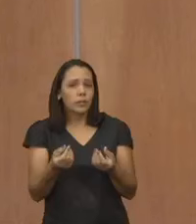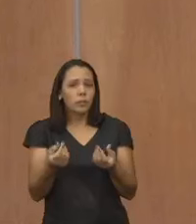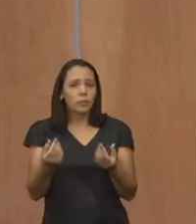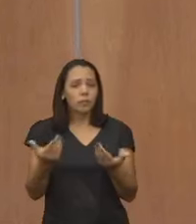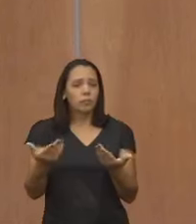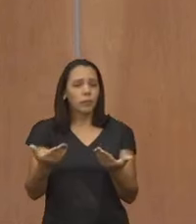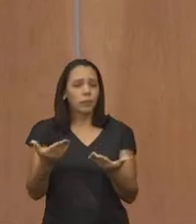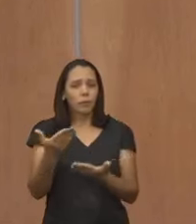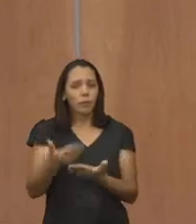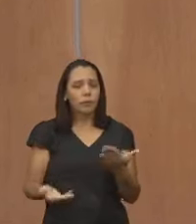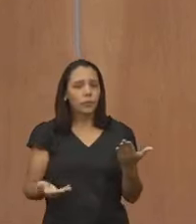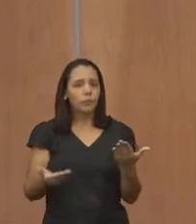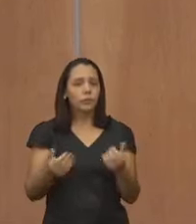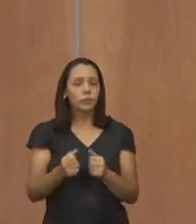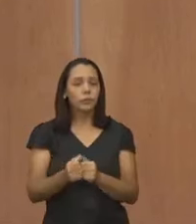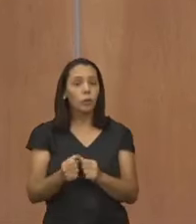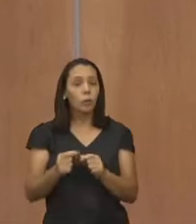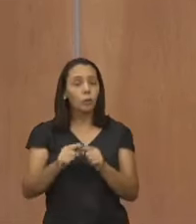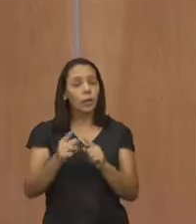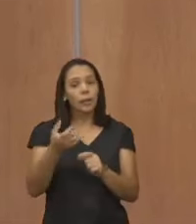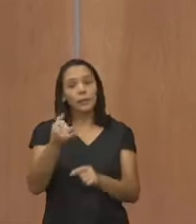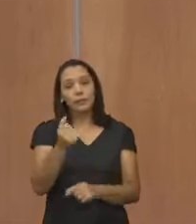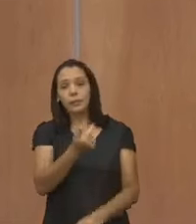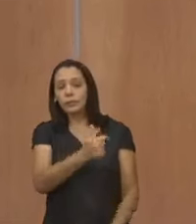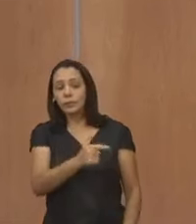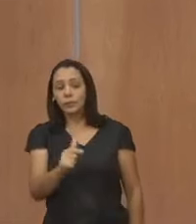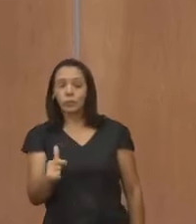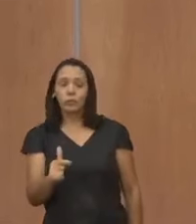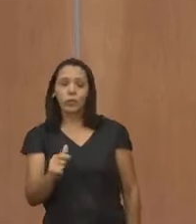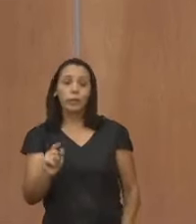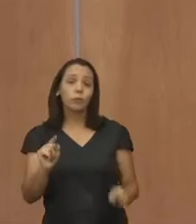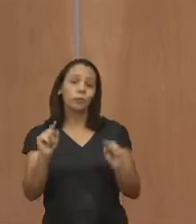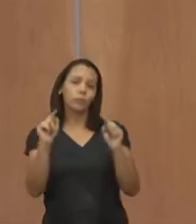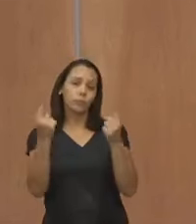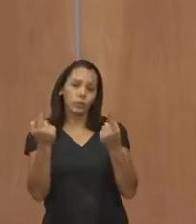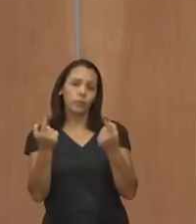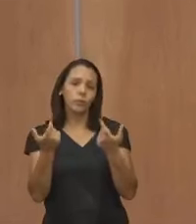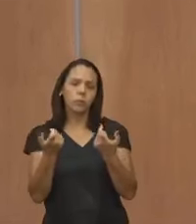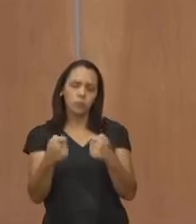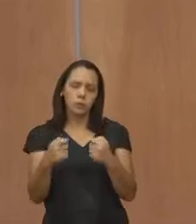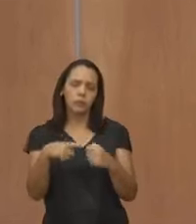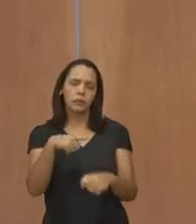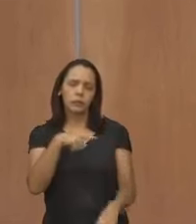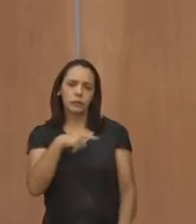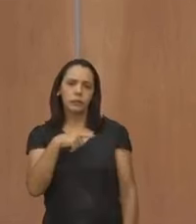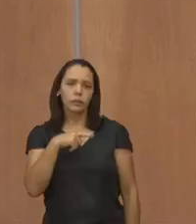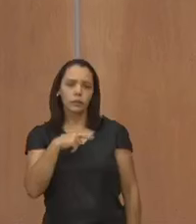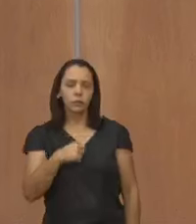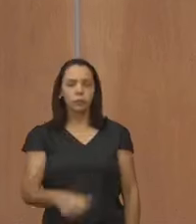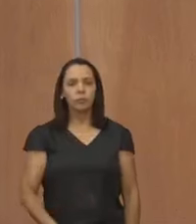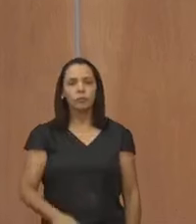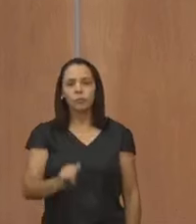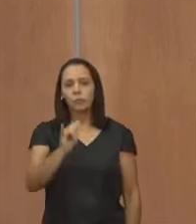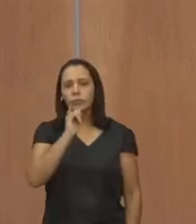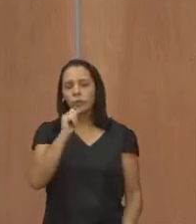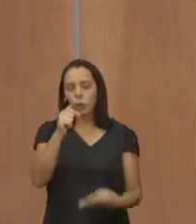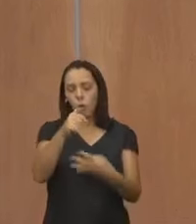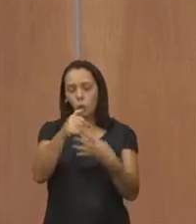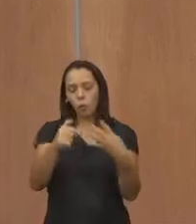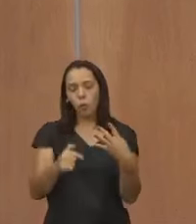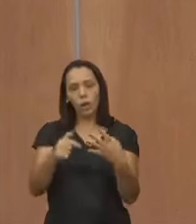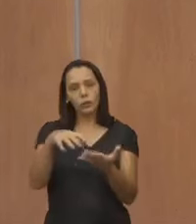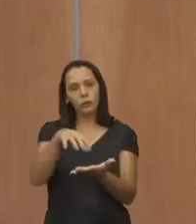gerado se o poder público não atuar naquele local. E a gente queria citar aqui 4 setores que foram